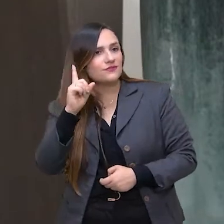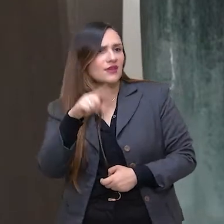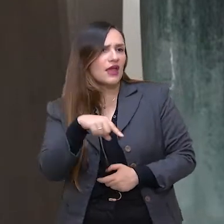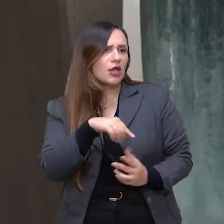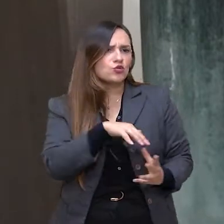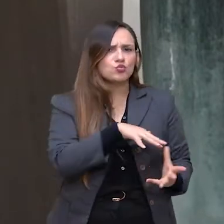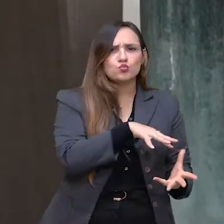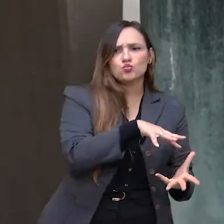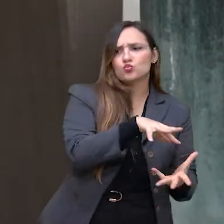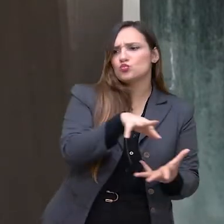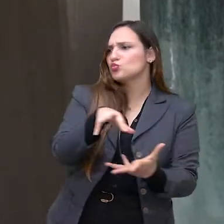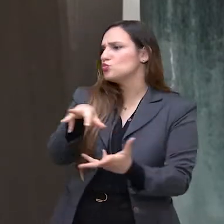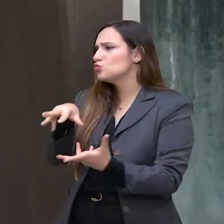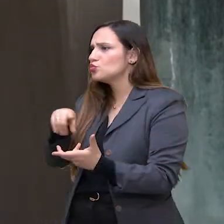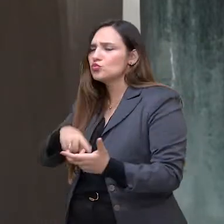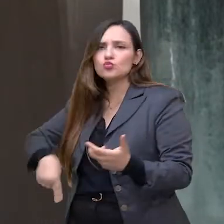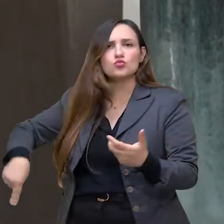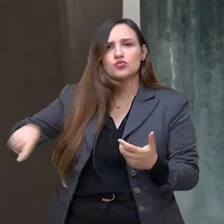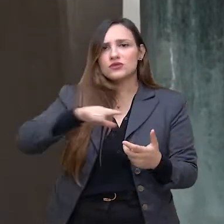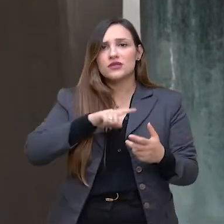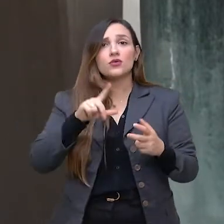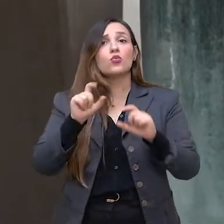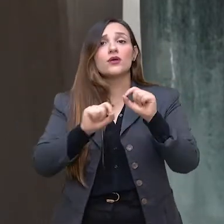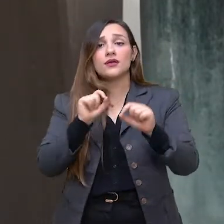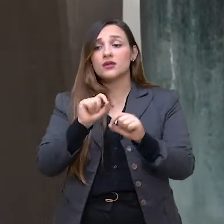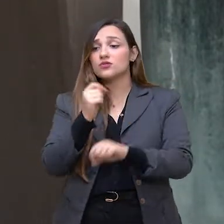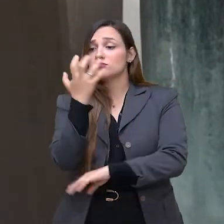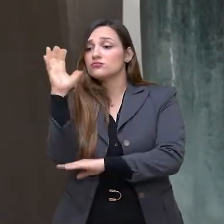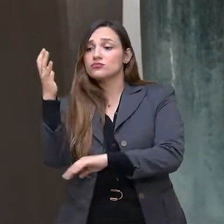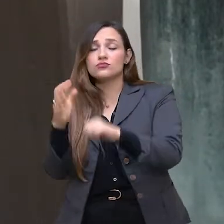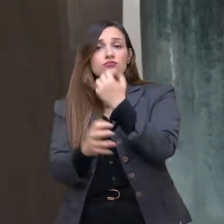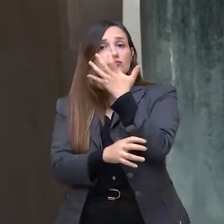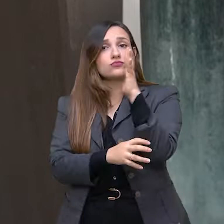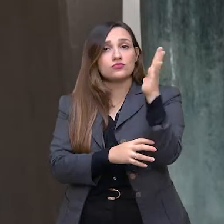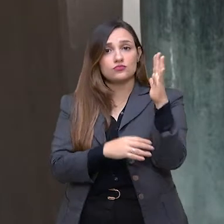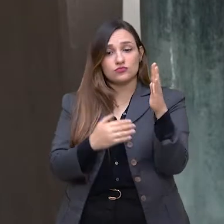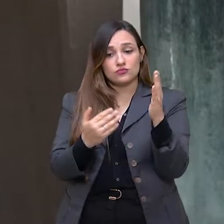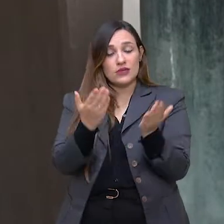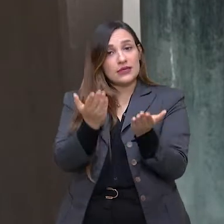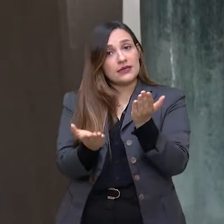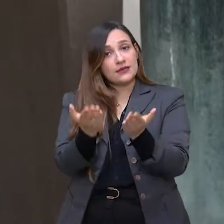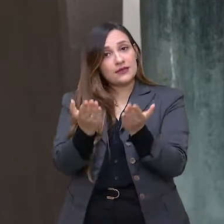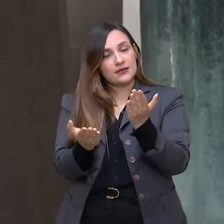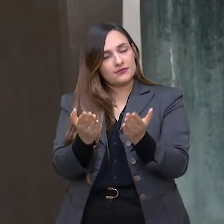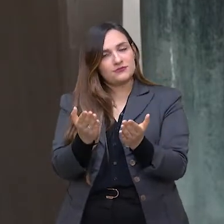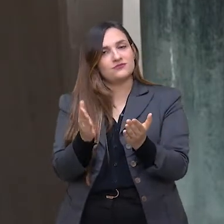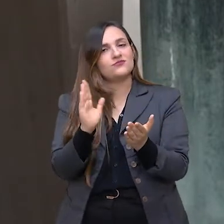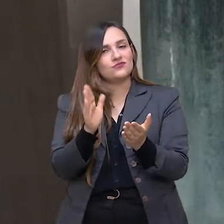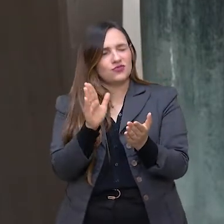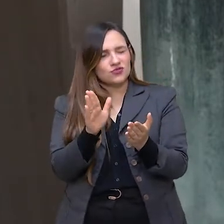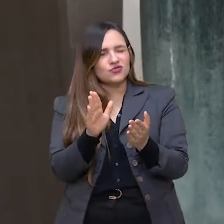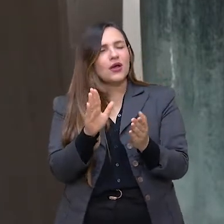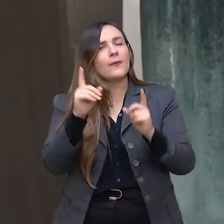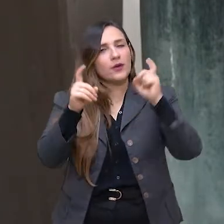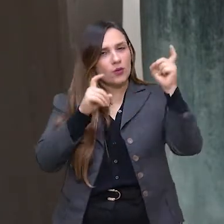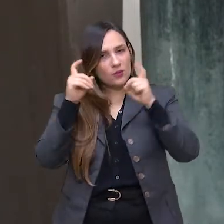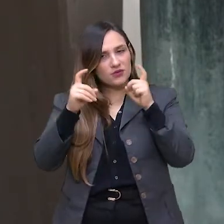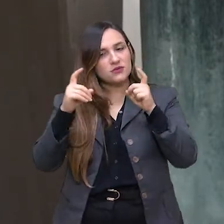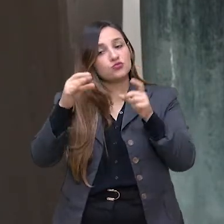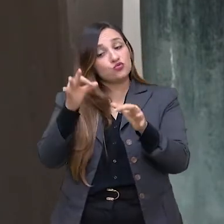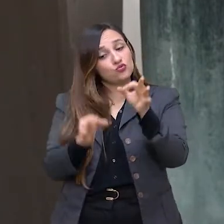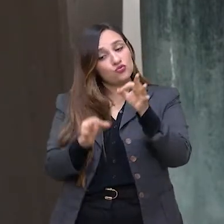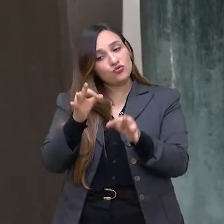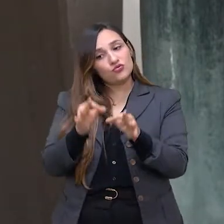o direito universal ao meio ambiente ecologicamente equilibrado tem desafiado as administrações